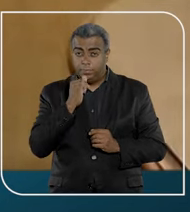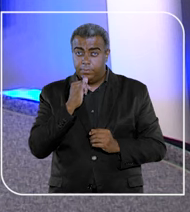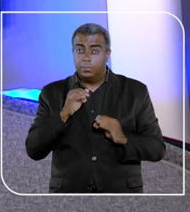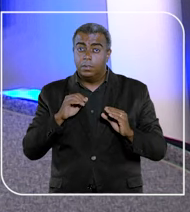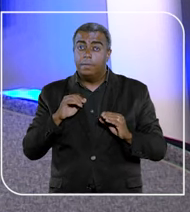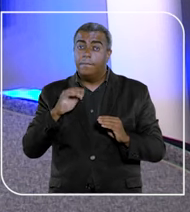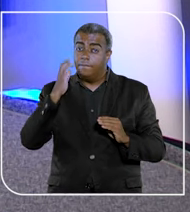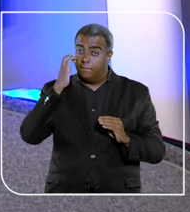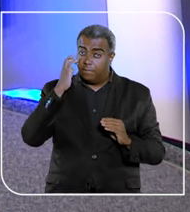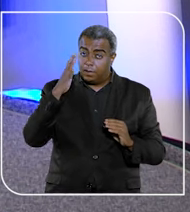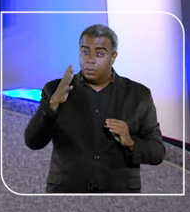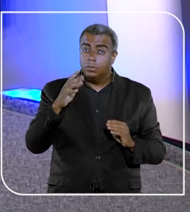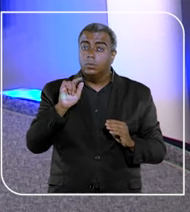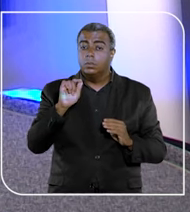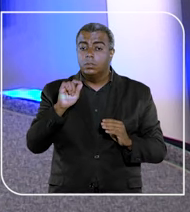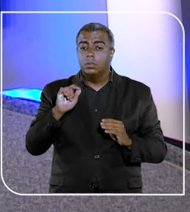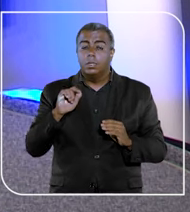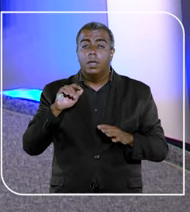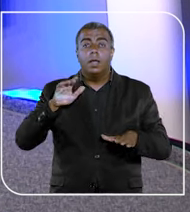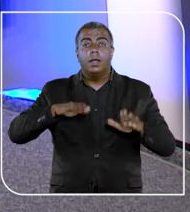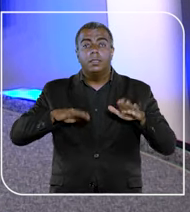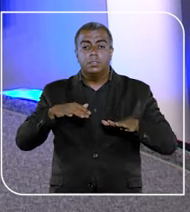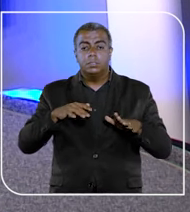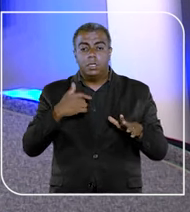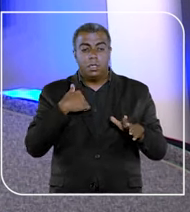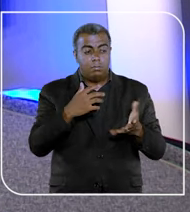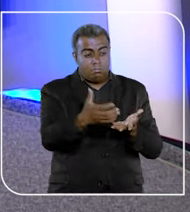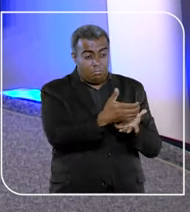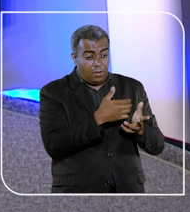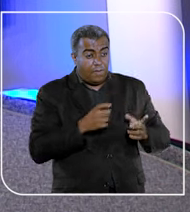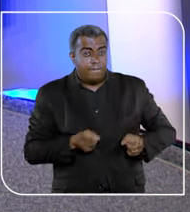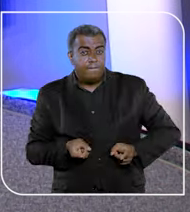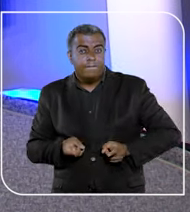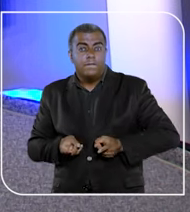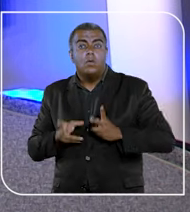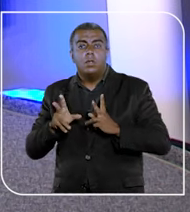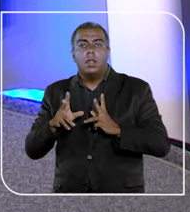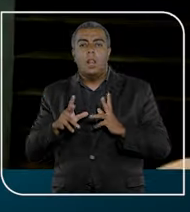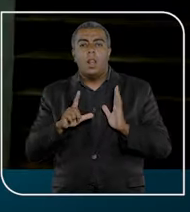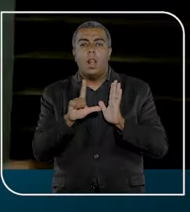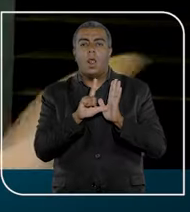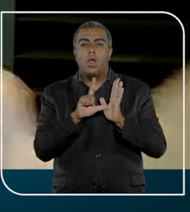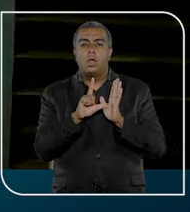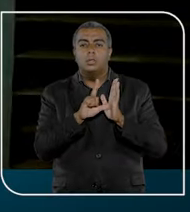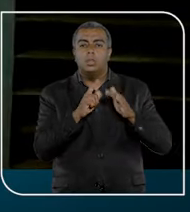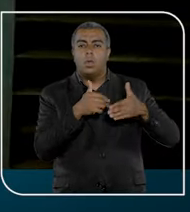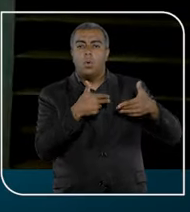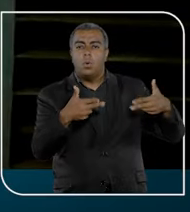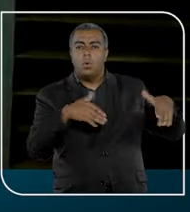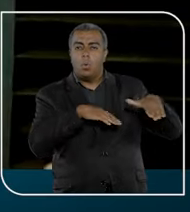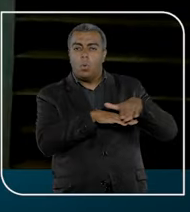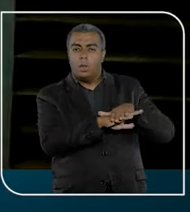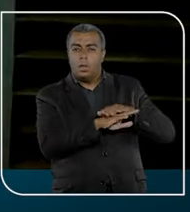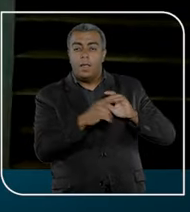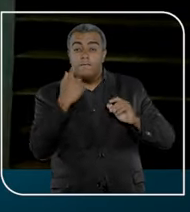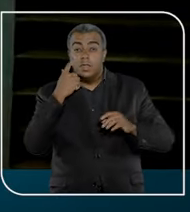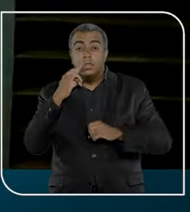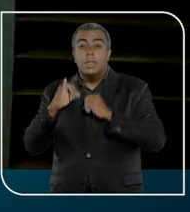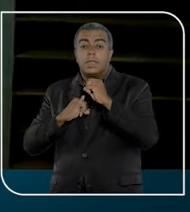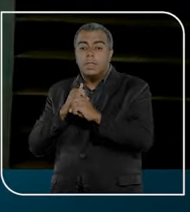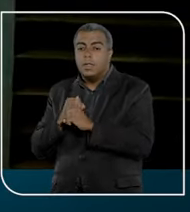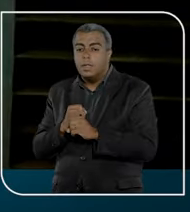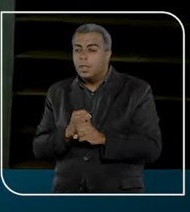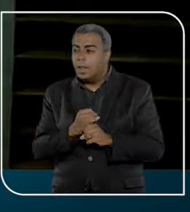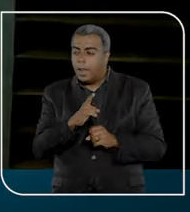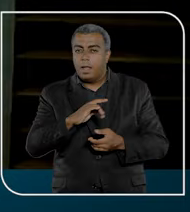Isso. Outros exemplos também, para ficar mais fácil a visualização, às vezes eu penhoro o estoque de uma loja,